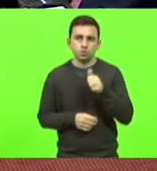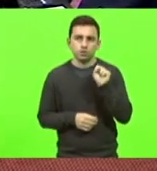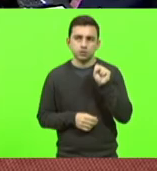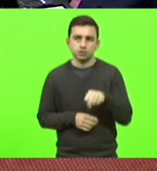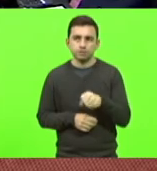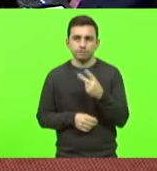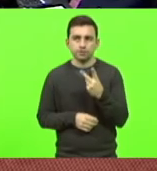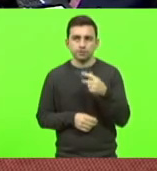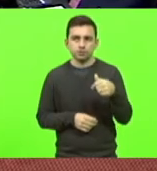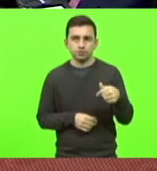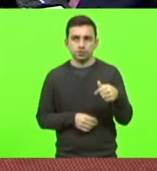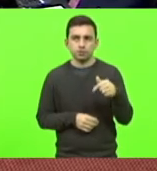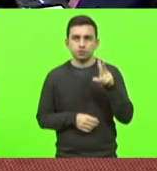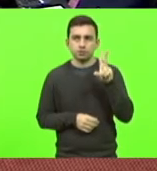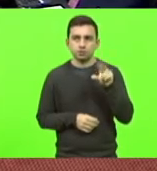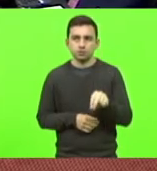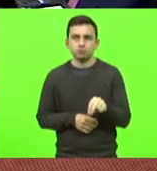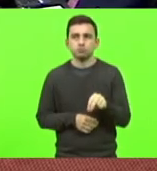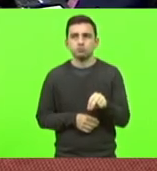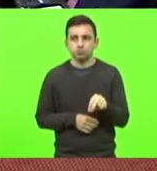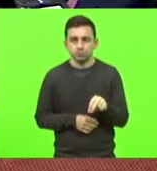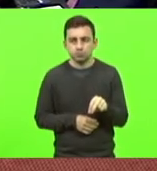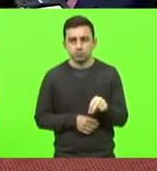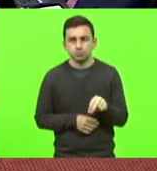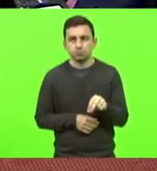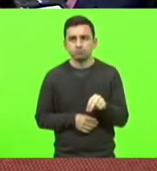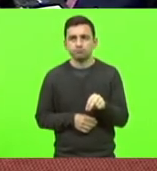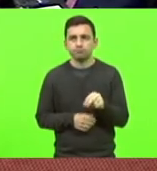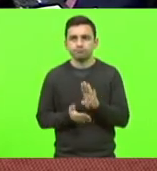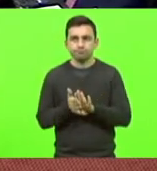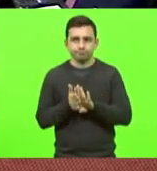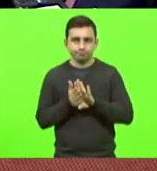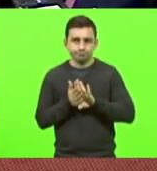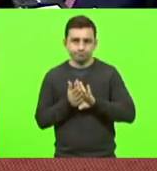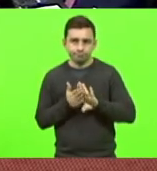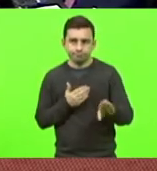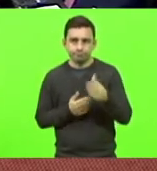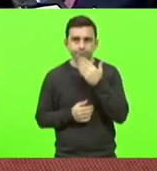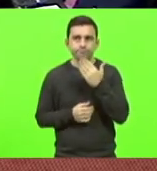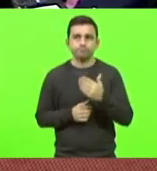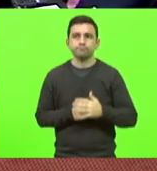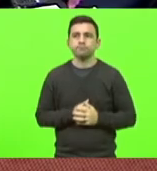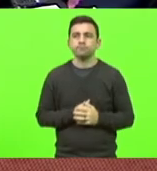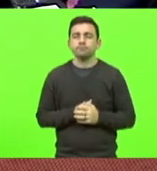em 27 votos não está rejeitado requerimento